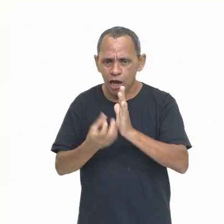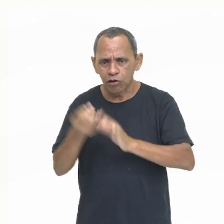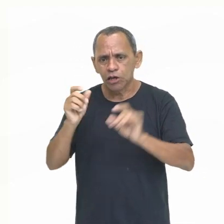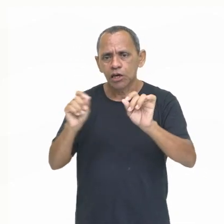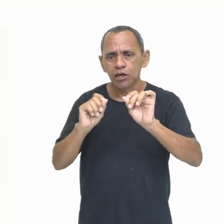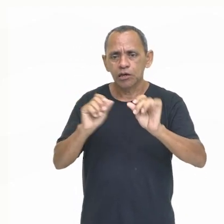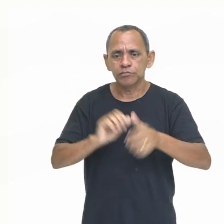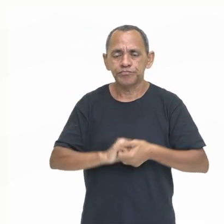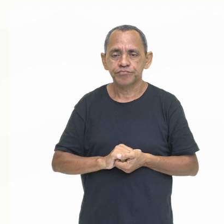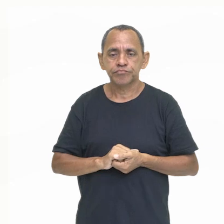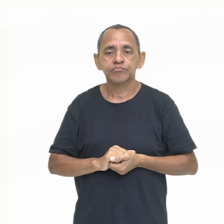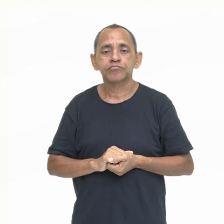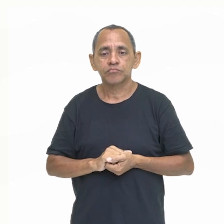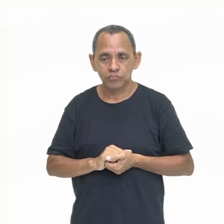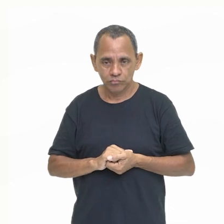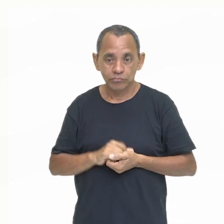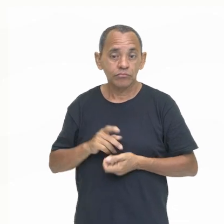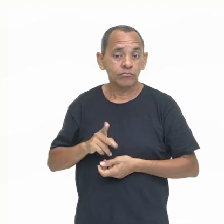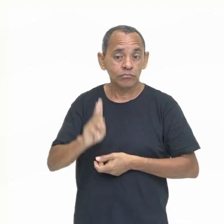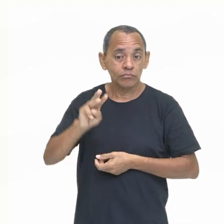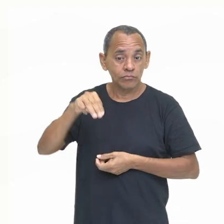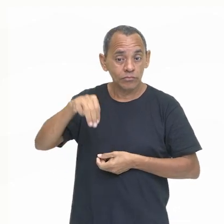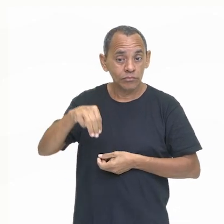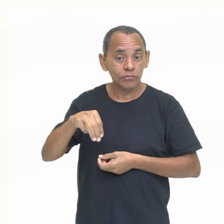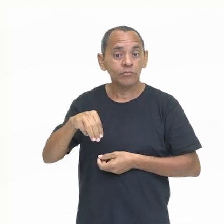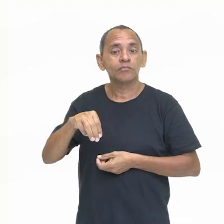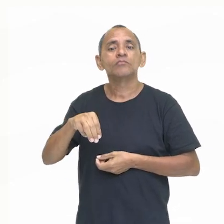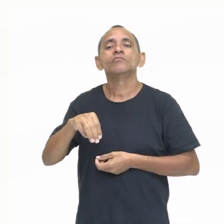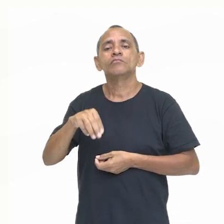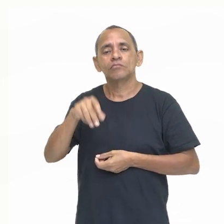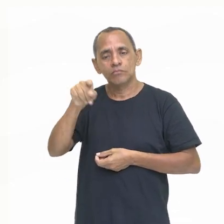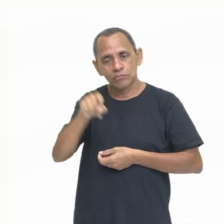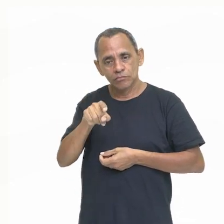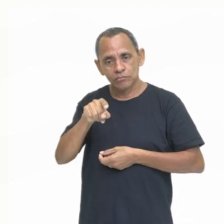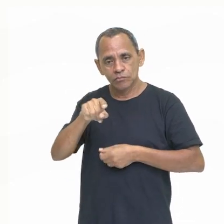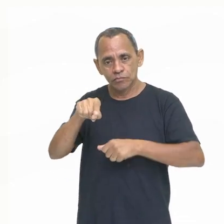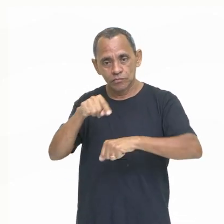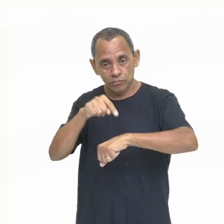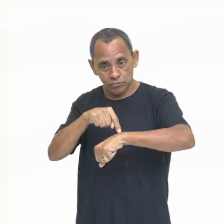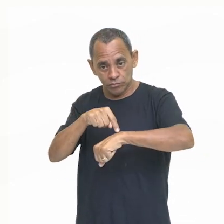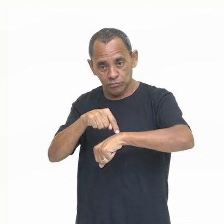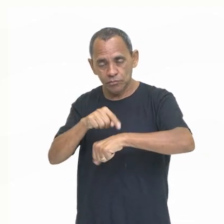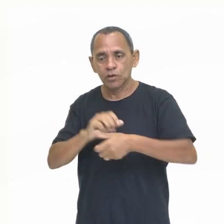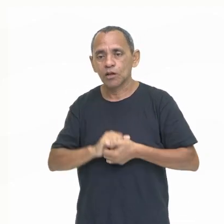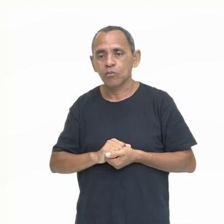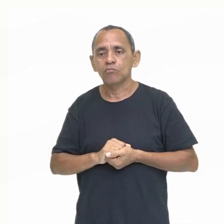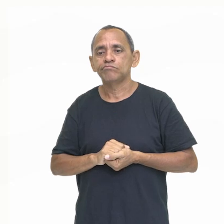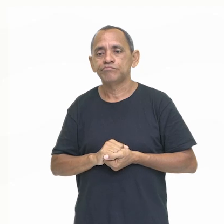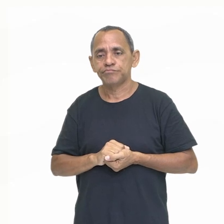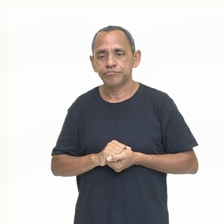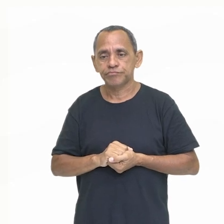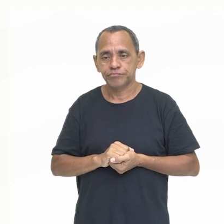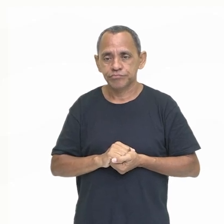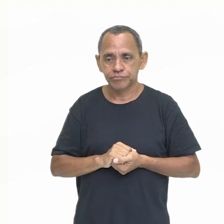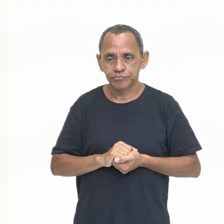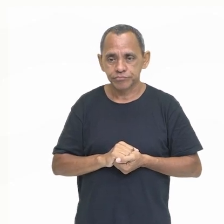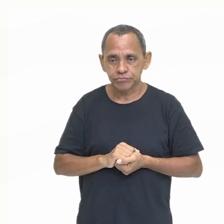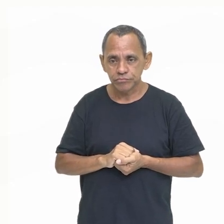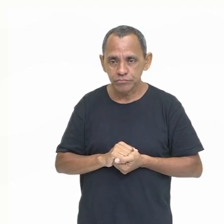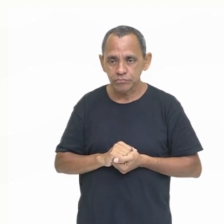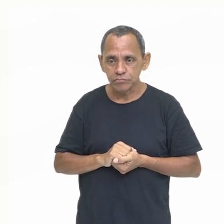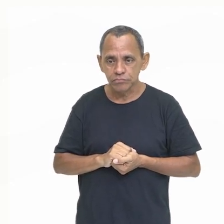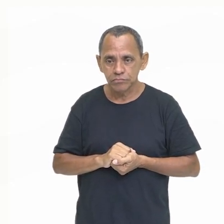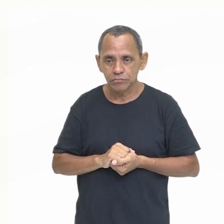y, em km por hora, alcançada durante o treinamento em função do tempo aproximado x, em